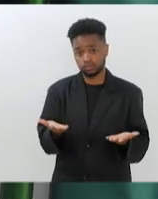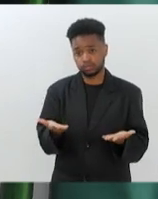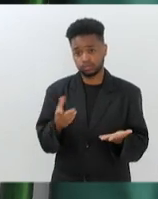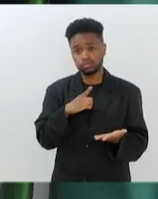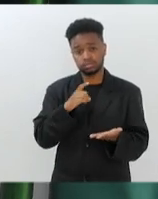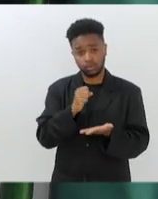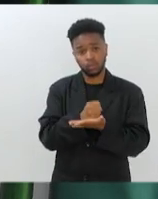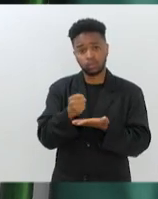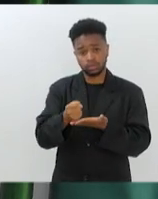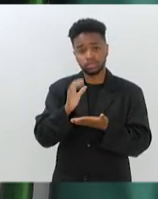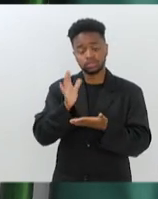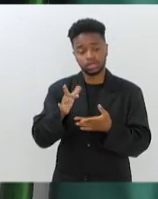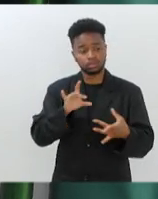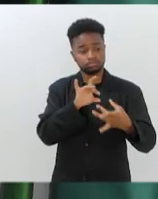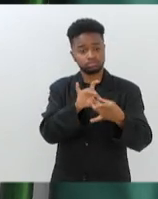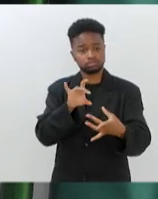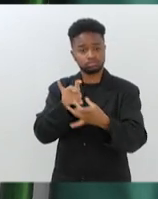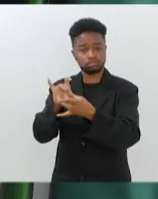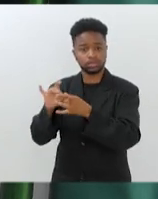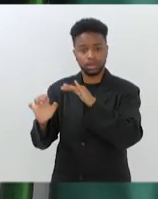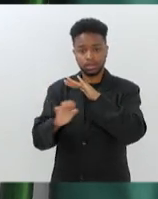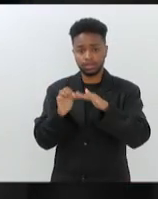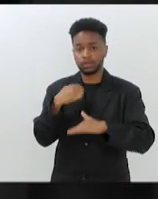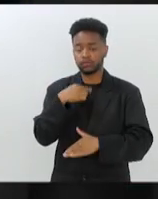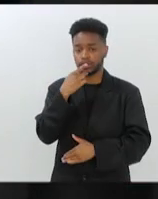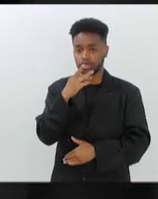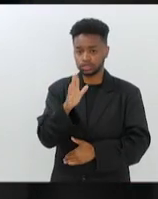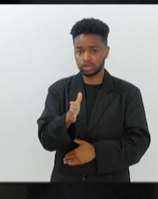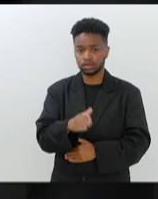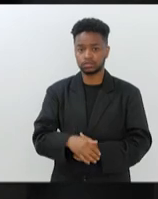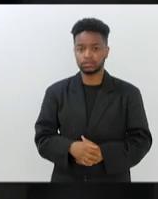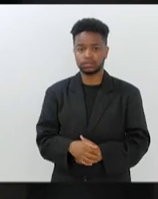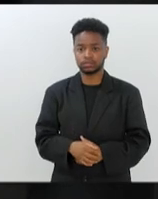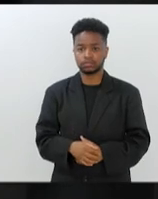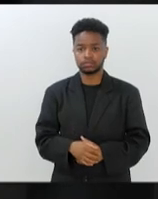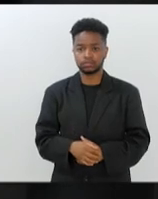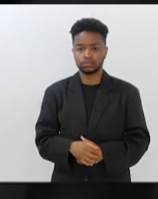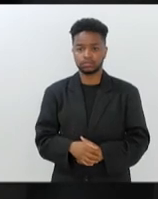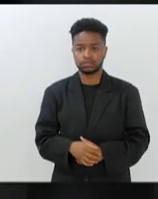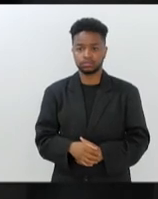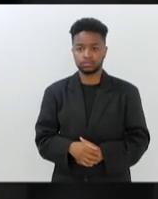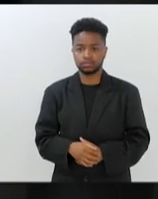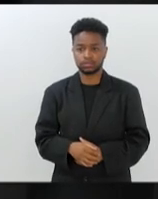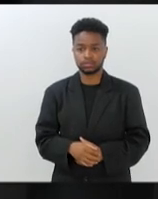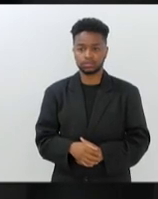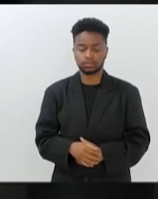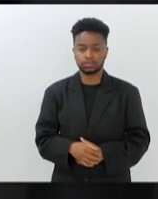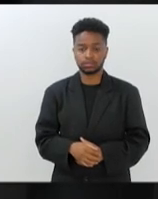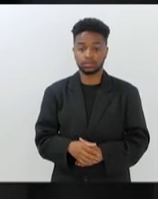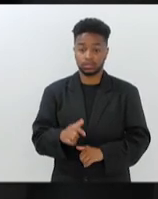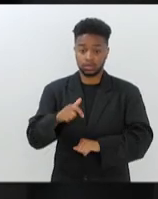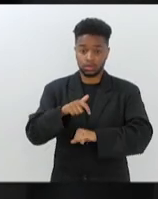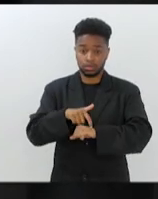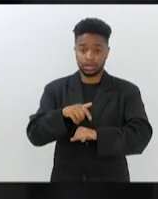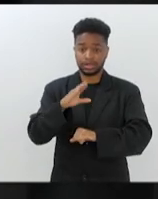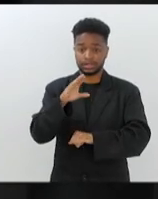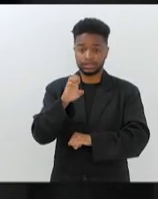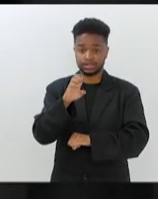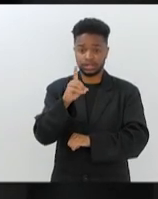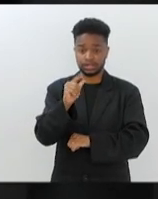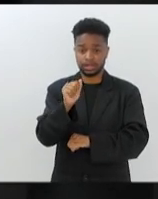contrato determinado com essas empresas aqui eu citei aiguá sanemar agios selos que desde a concessão da Sedai